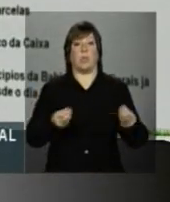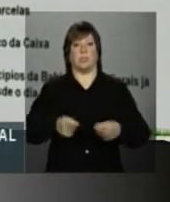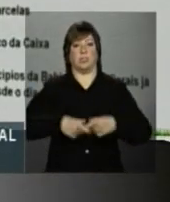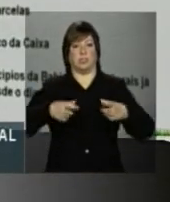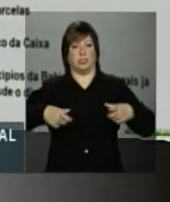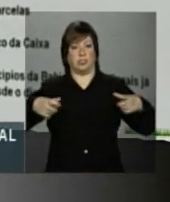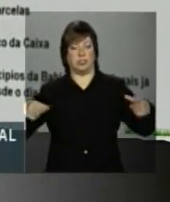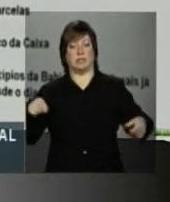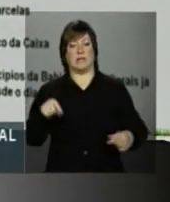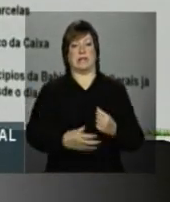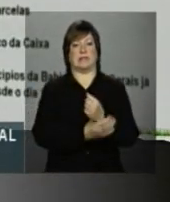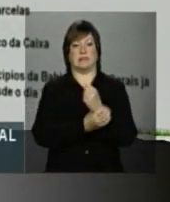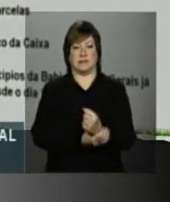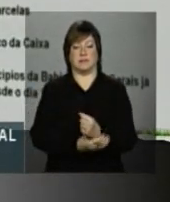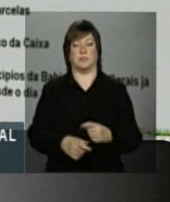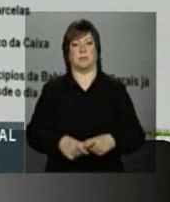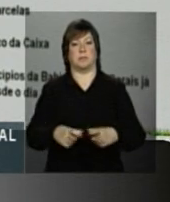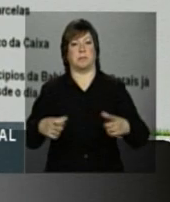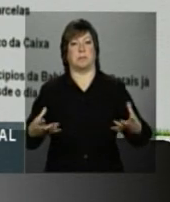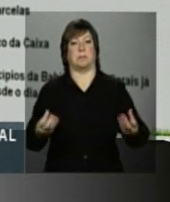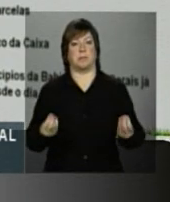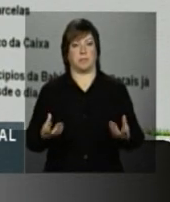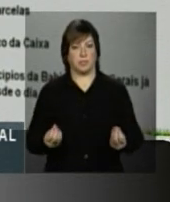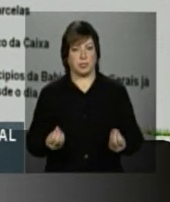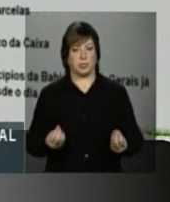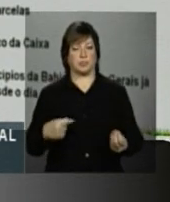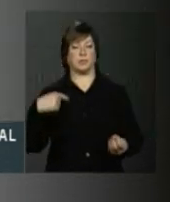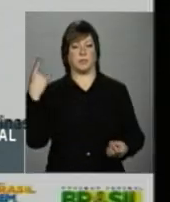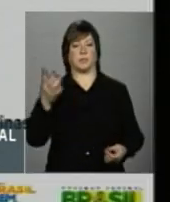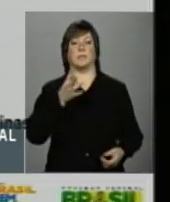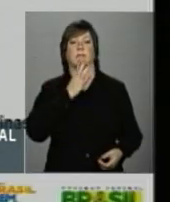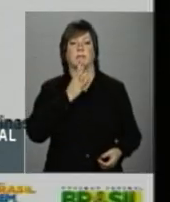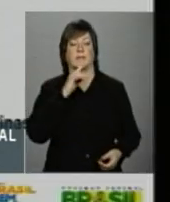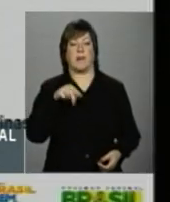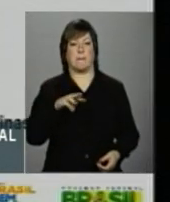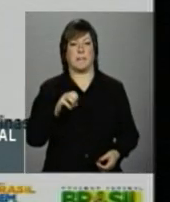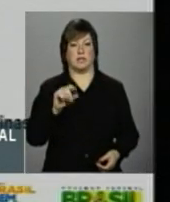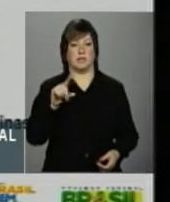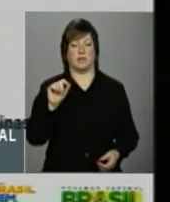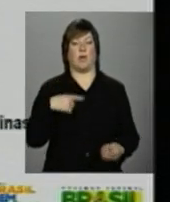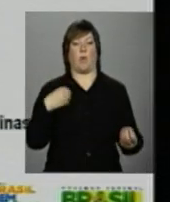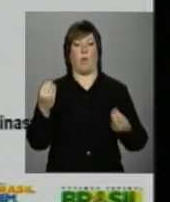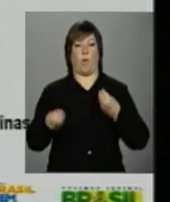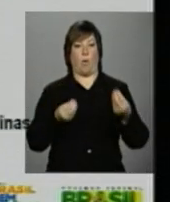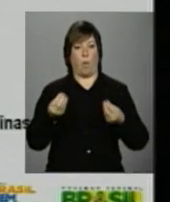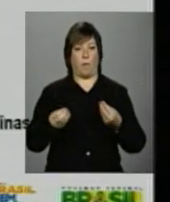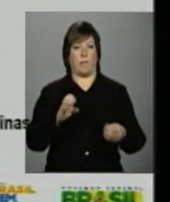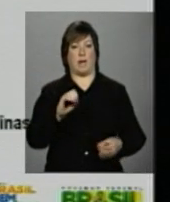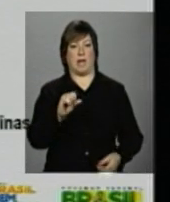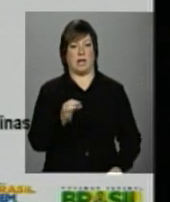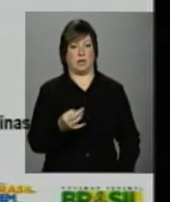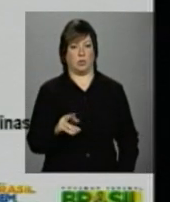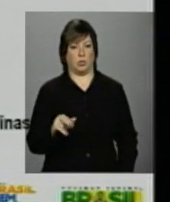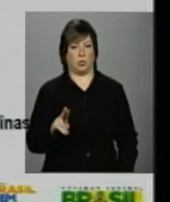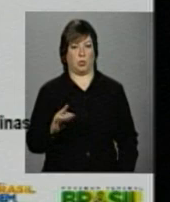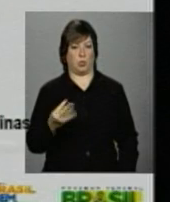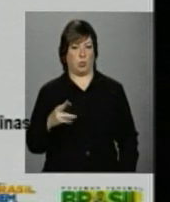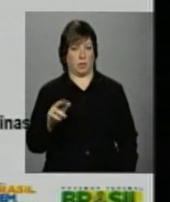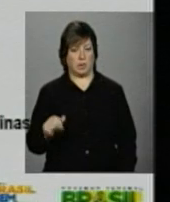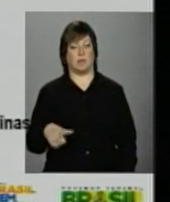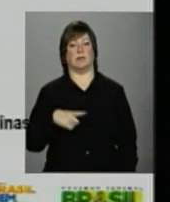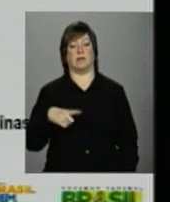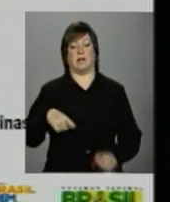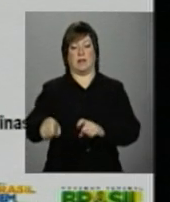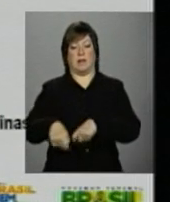o seguro Safra e como tem sido eh reconhecida essa medida como medida estruturante então ele é destinado a agricultores que